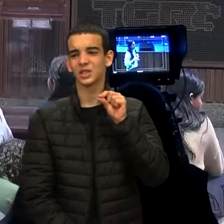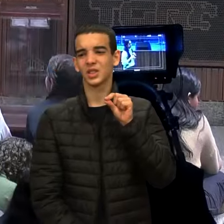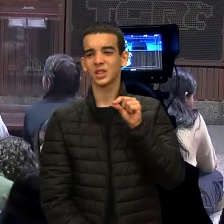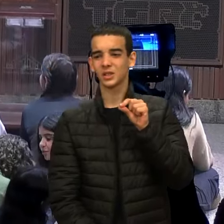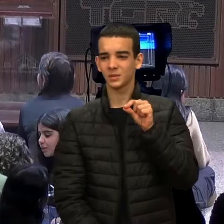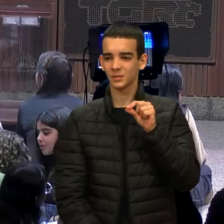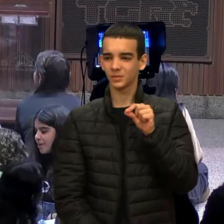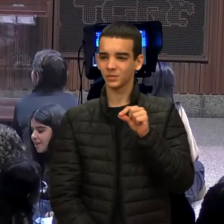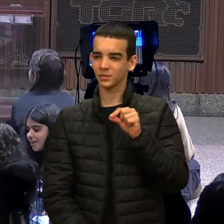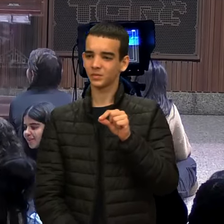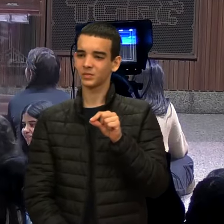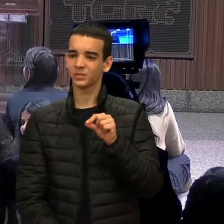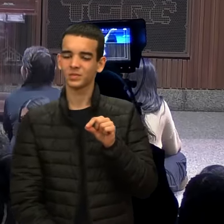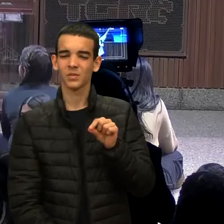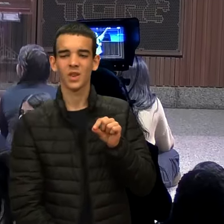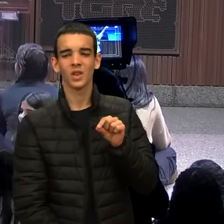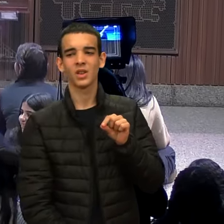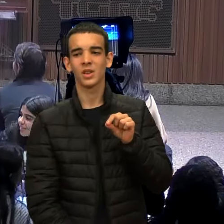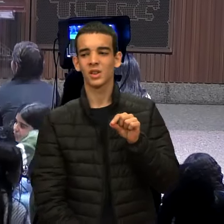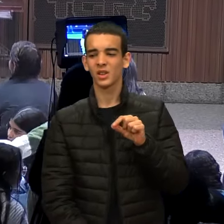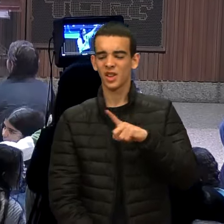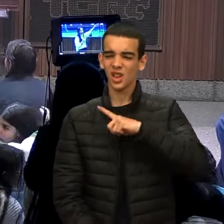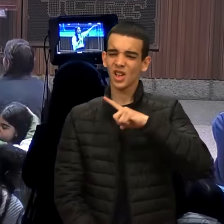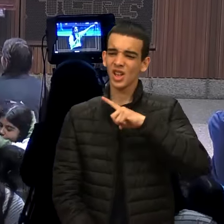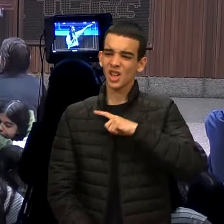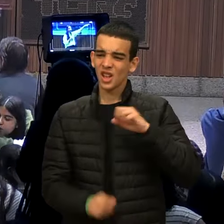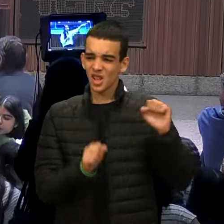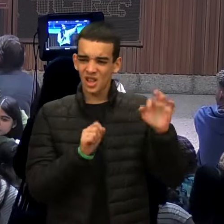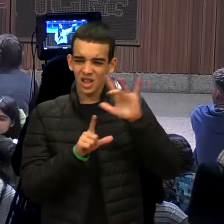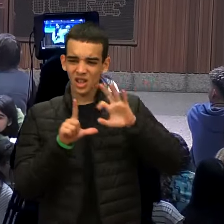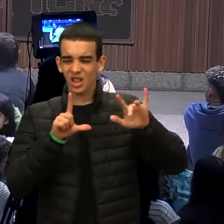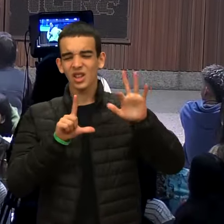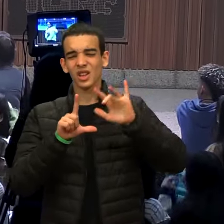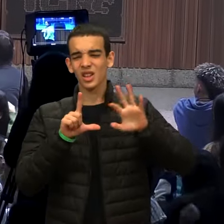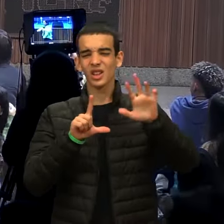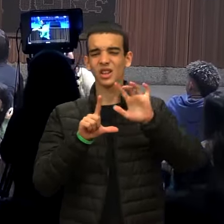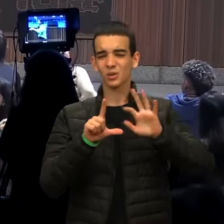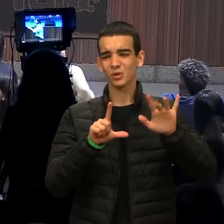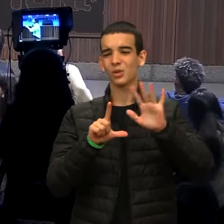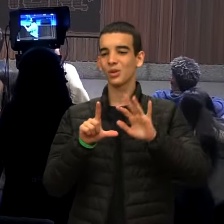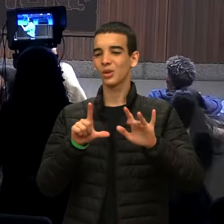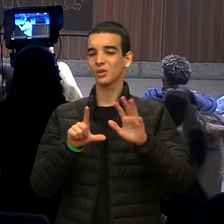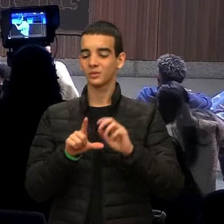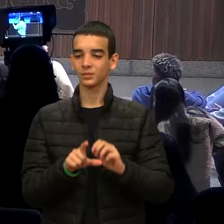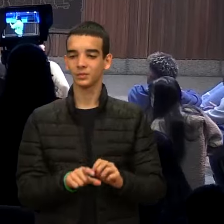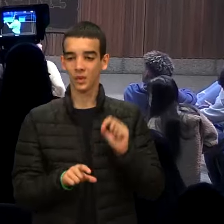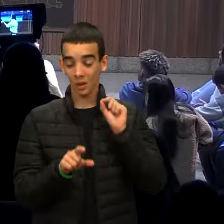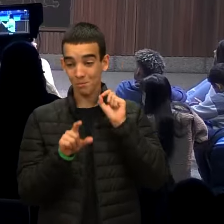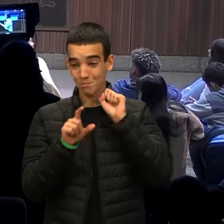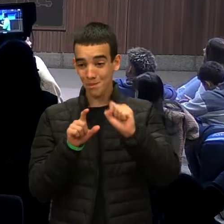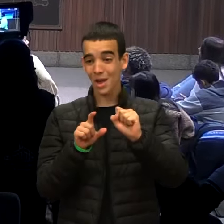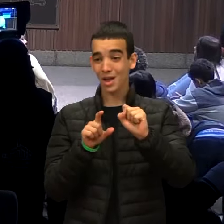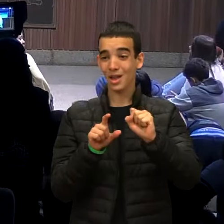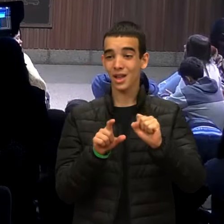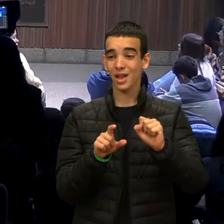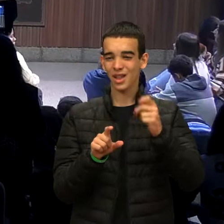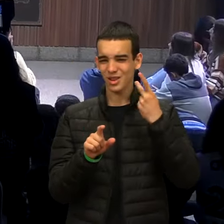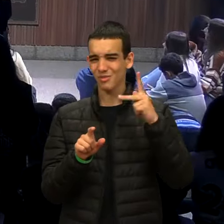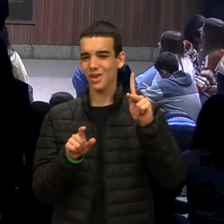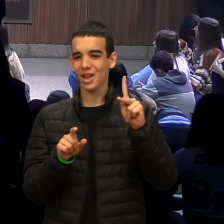sozinho. A gente vai ter um QR Code ali, você pode escanear. Ou você também pode chegar até aqui, algum tio de